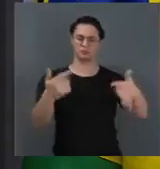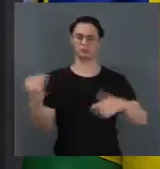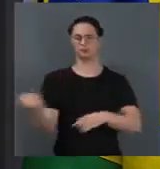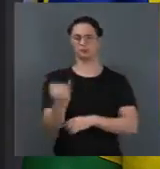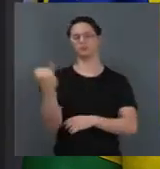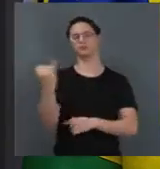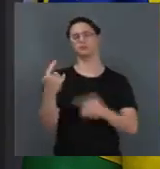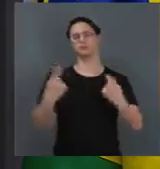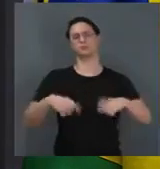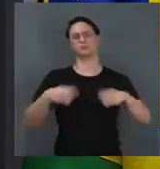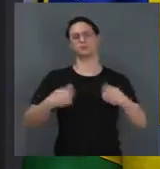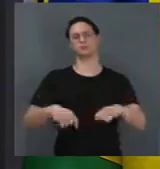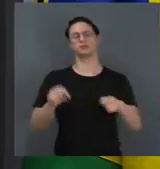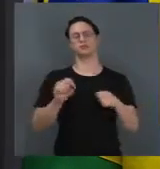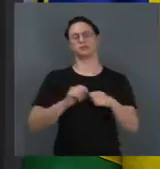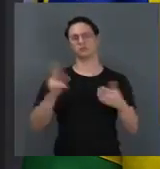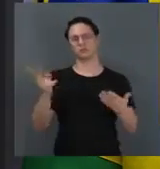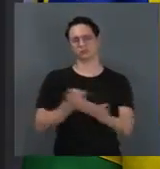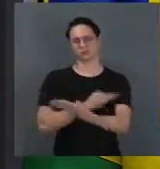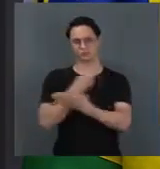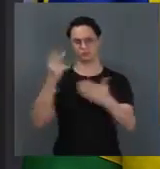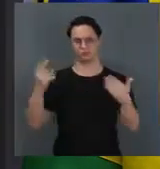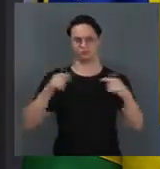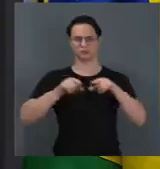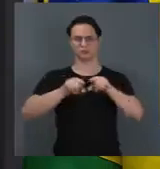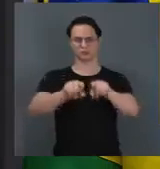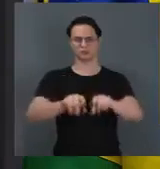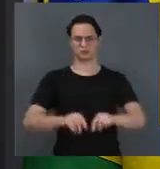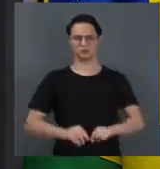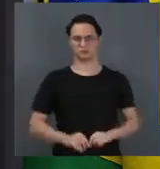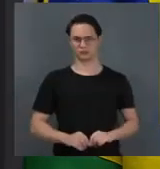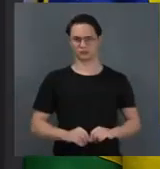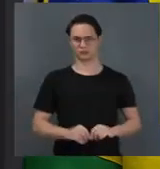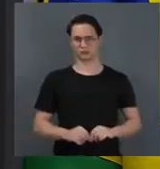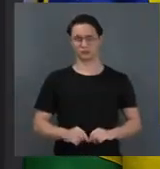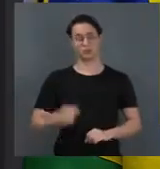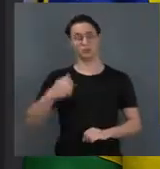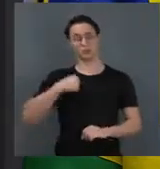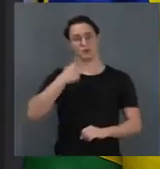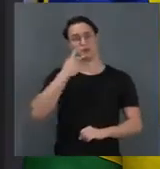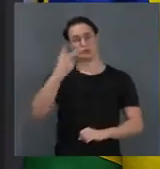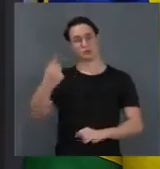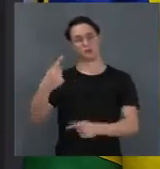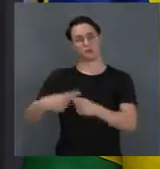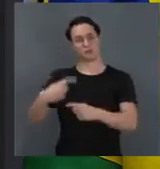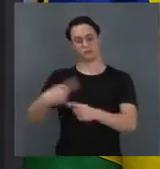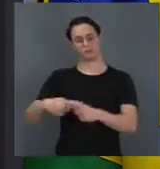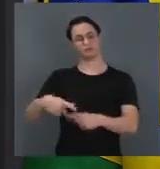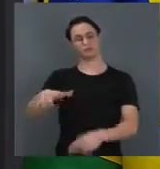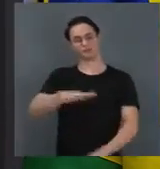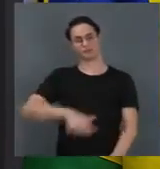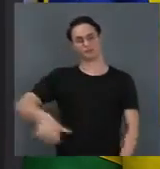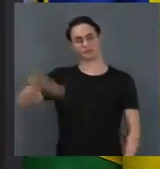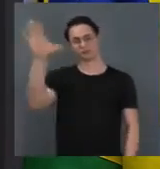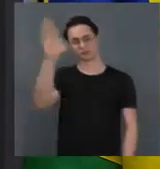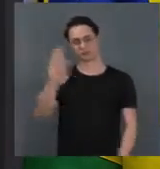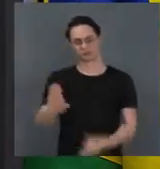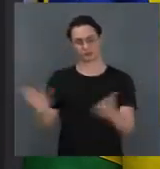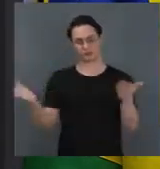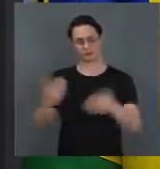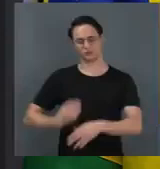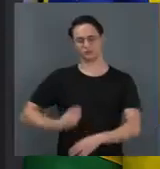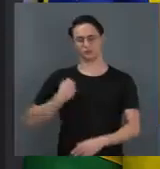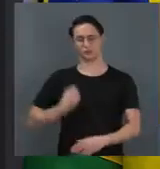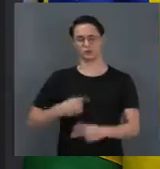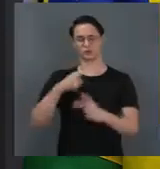necessárias sejam realizadas simultaneamente. Digo isso porque o Brasil vive atualmente duas